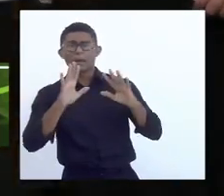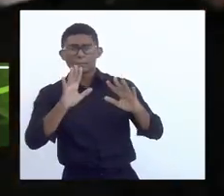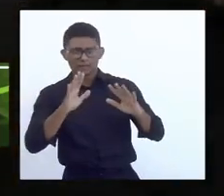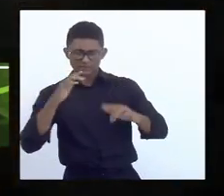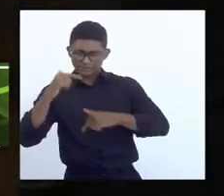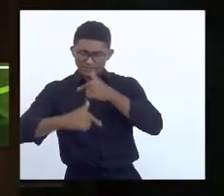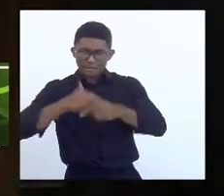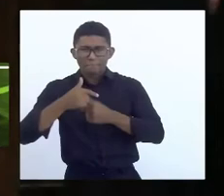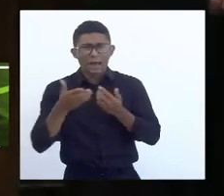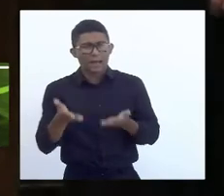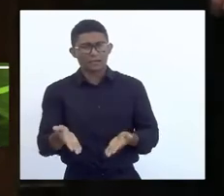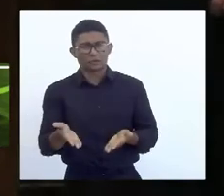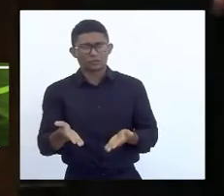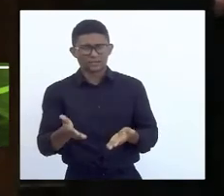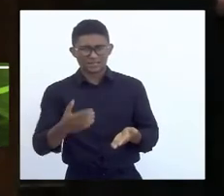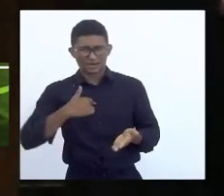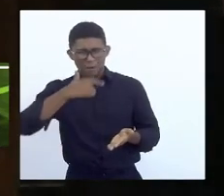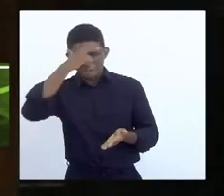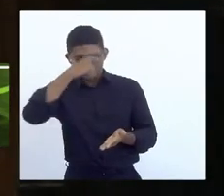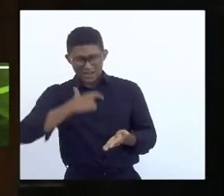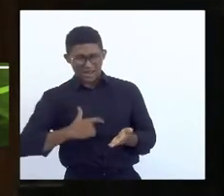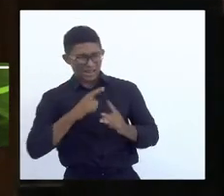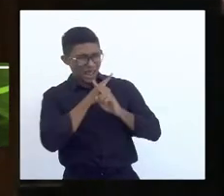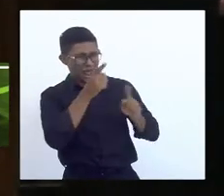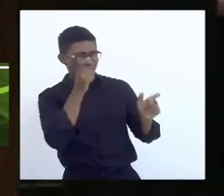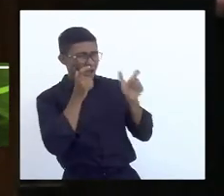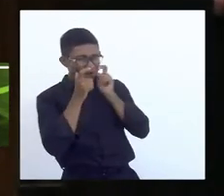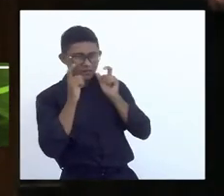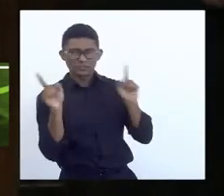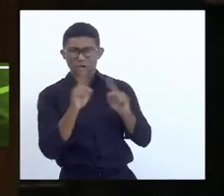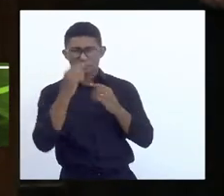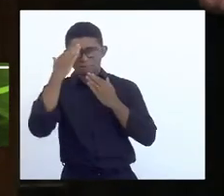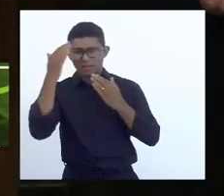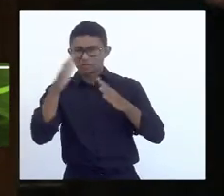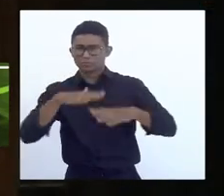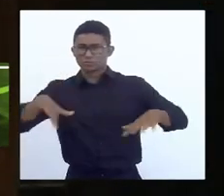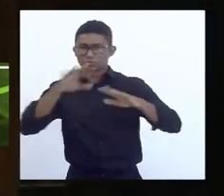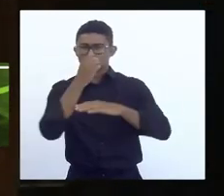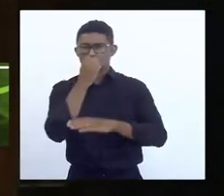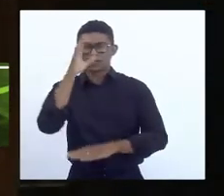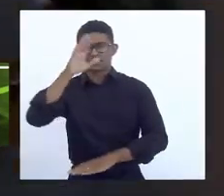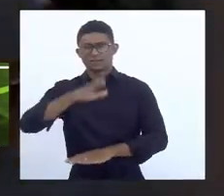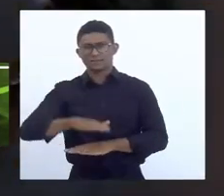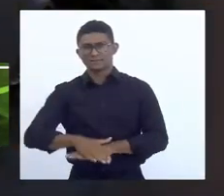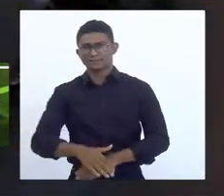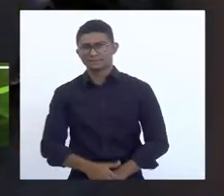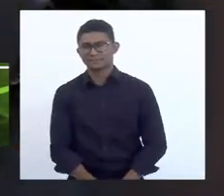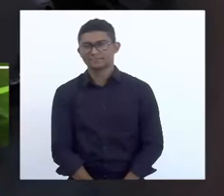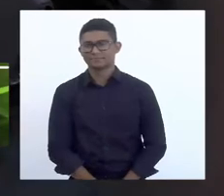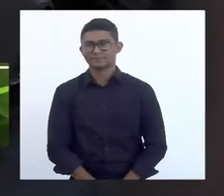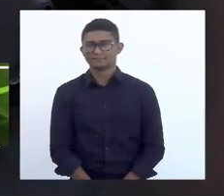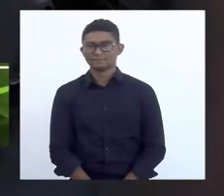nossa aparência, não pelo nosso gênero. Muito obrigada a todos e todas e uma boa tarde.